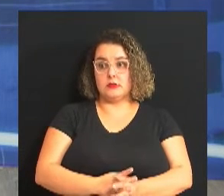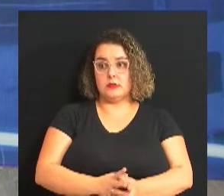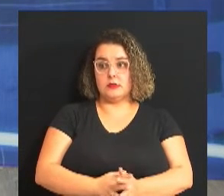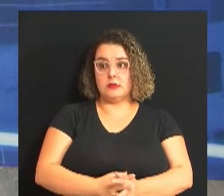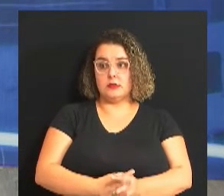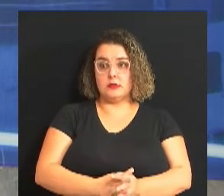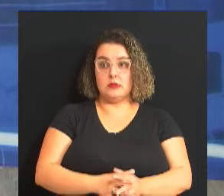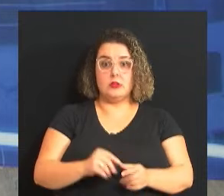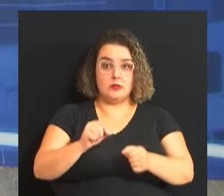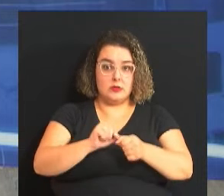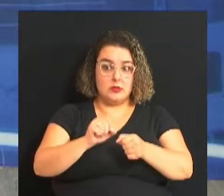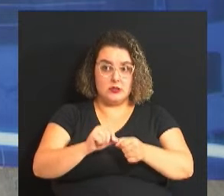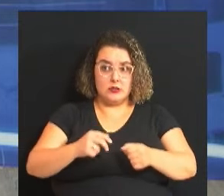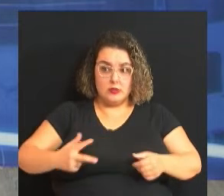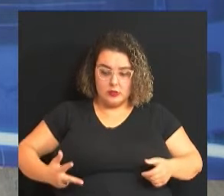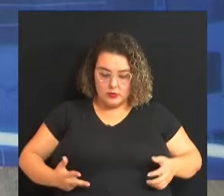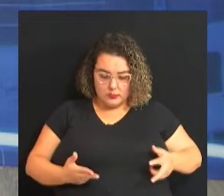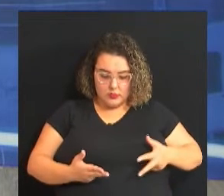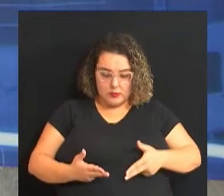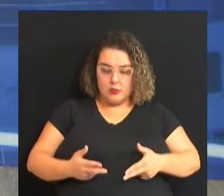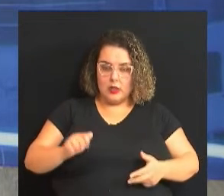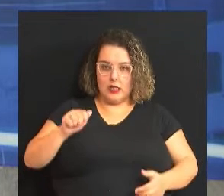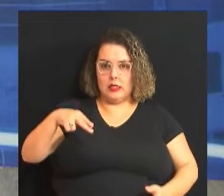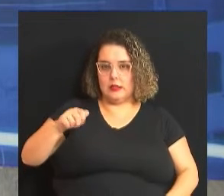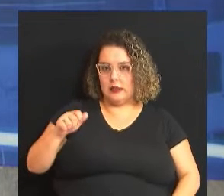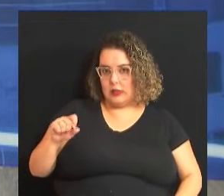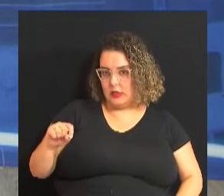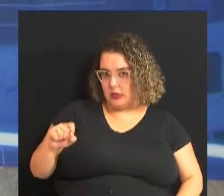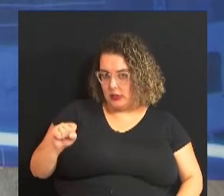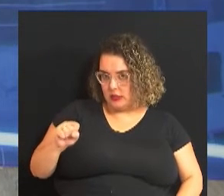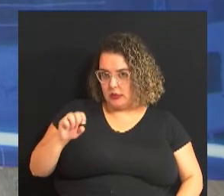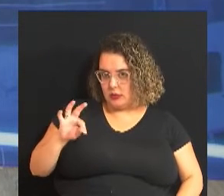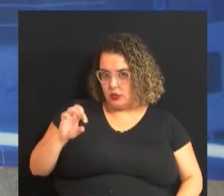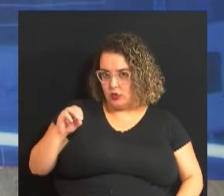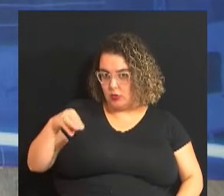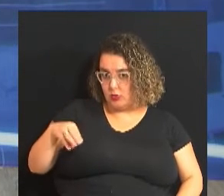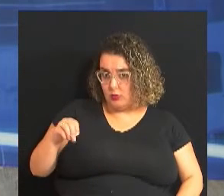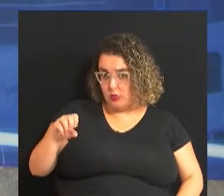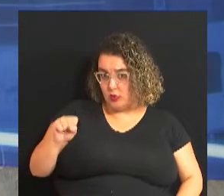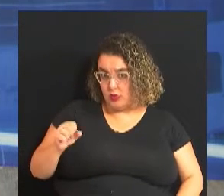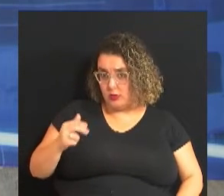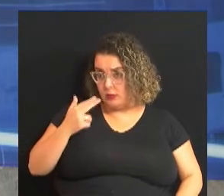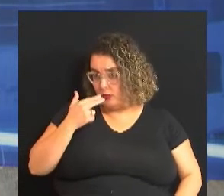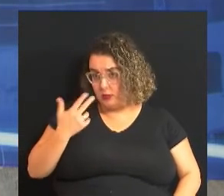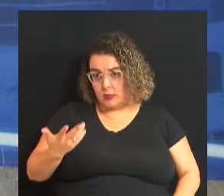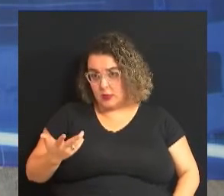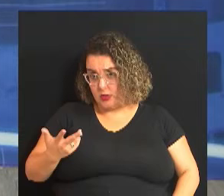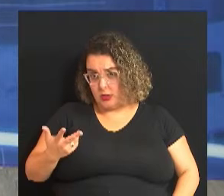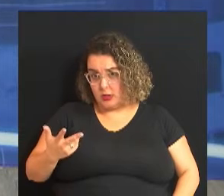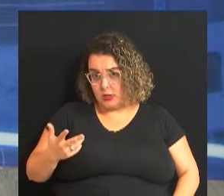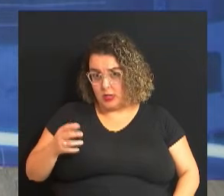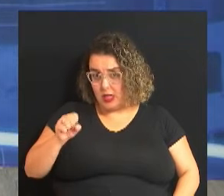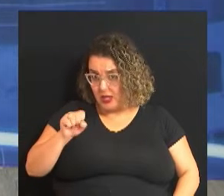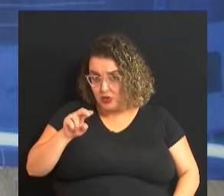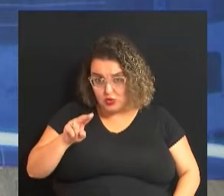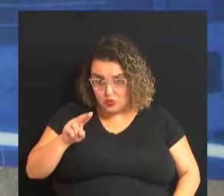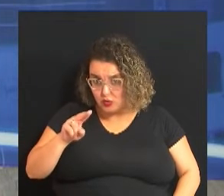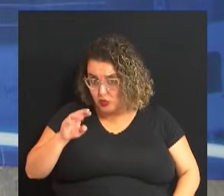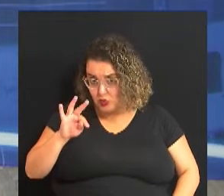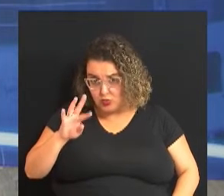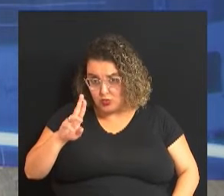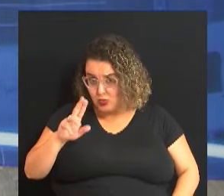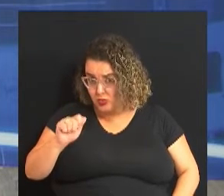sutura do intestino, uma anastomose, numa pessoa desnutrida. A sutura não pega. É que nem você, por